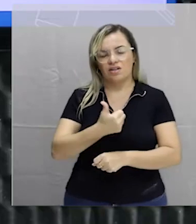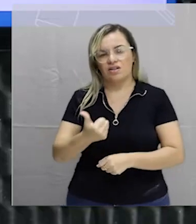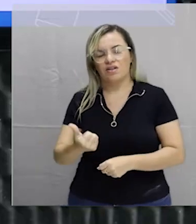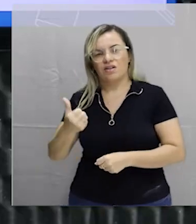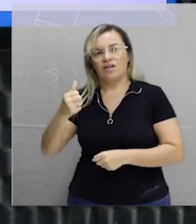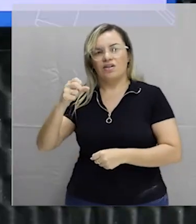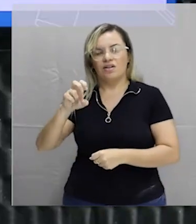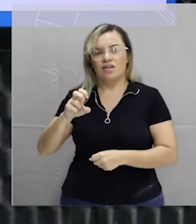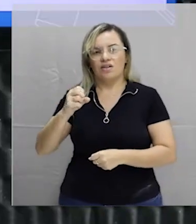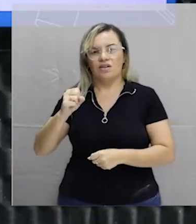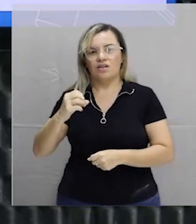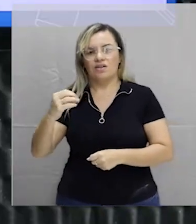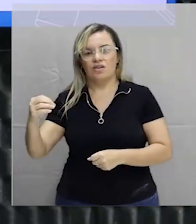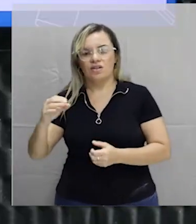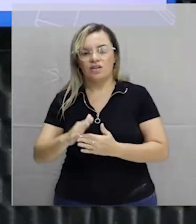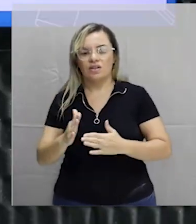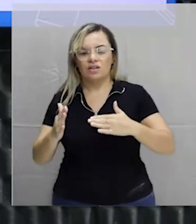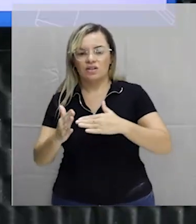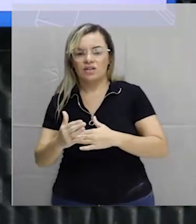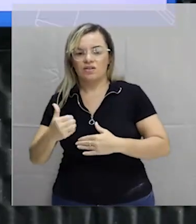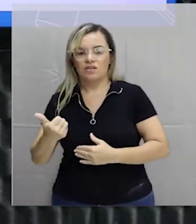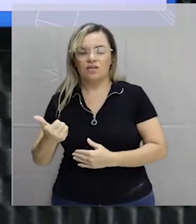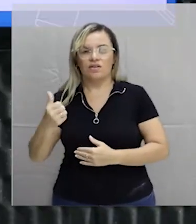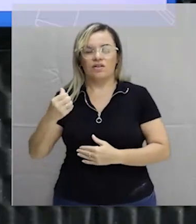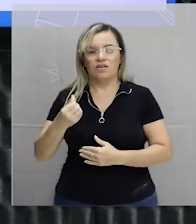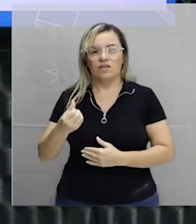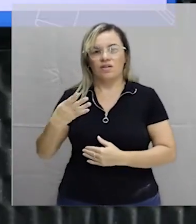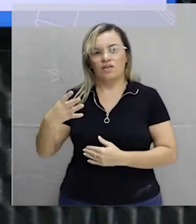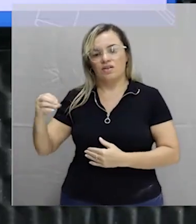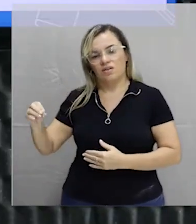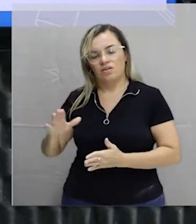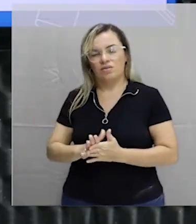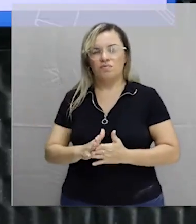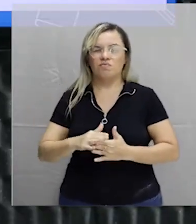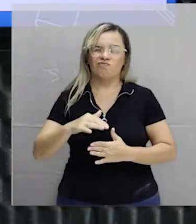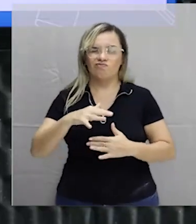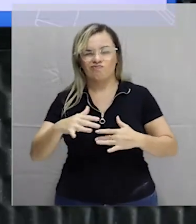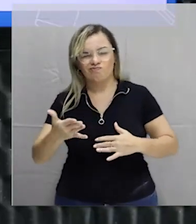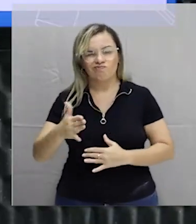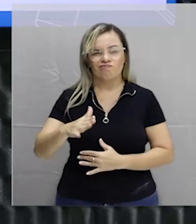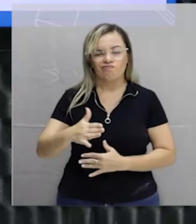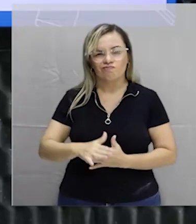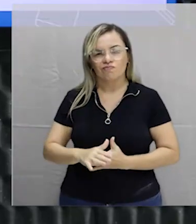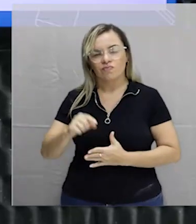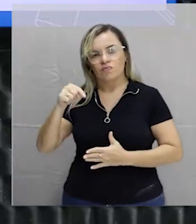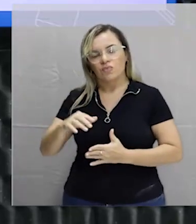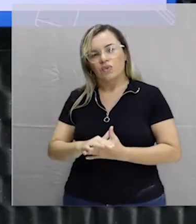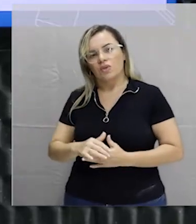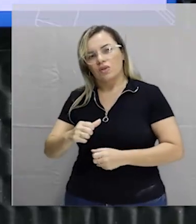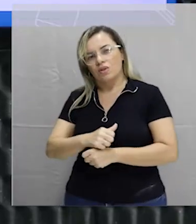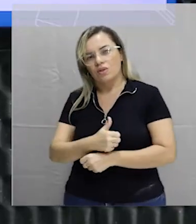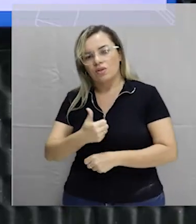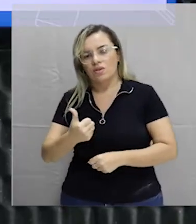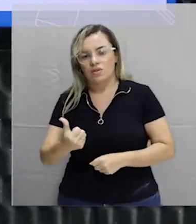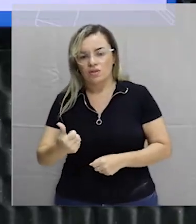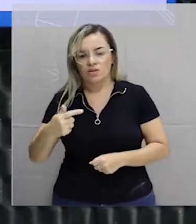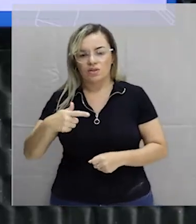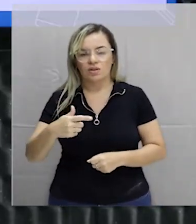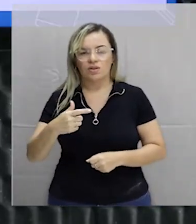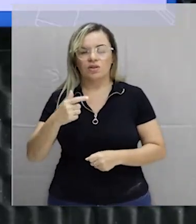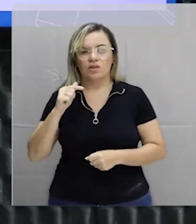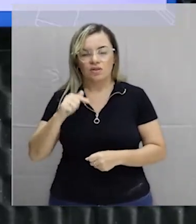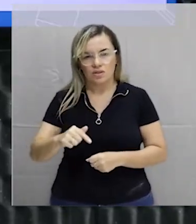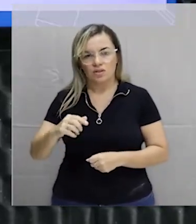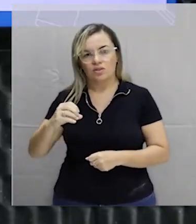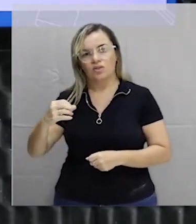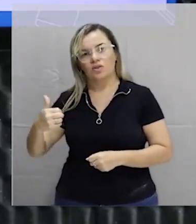a 1640. Esse Estado, criado por volta de 1621, com a sede de São Luís, esse